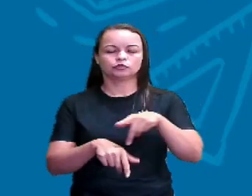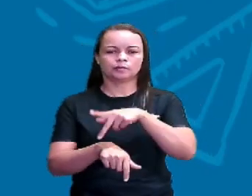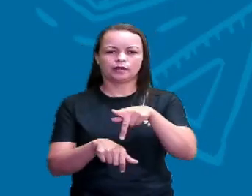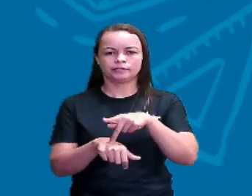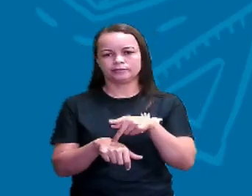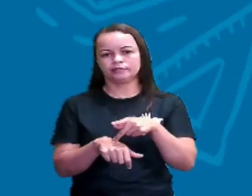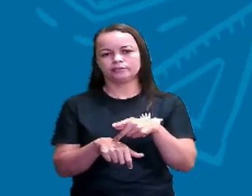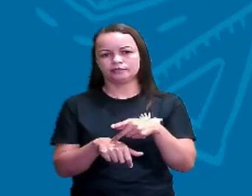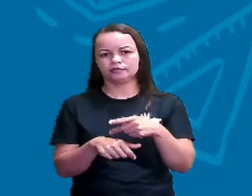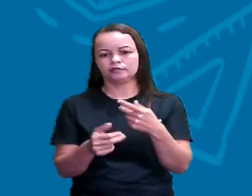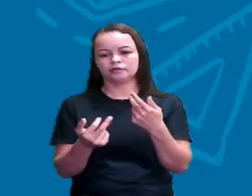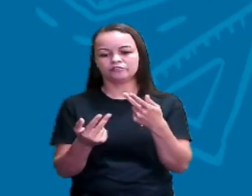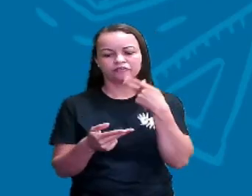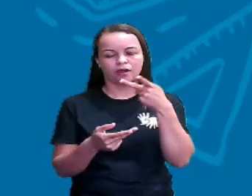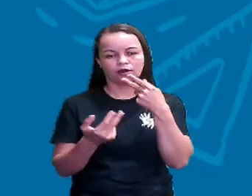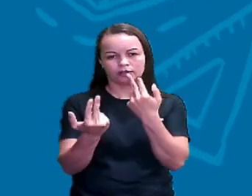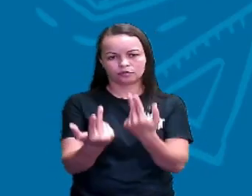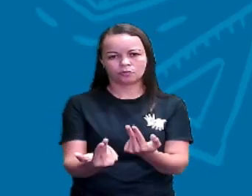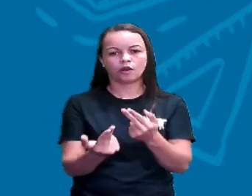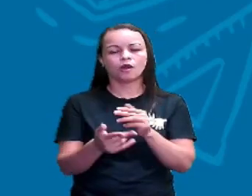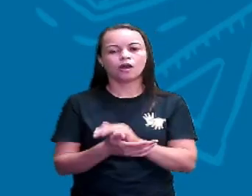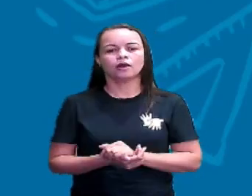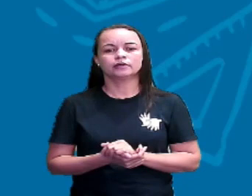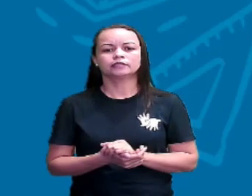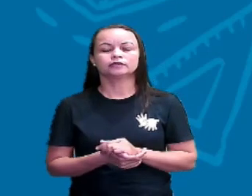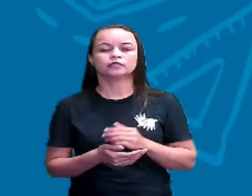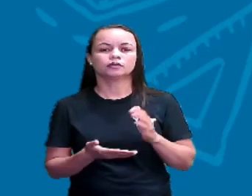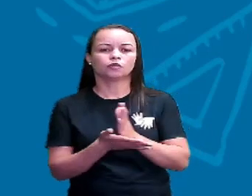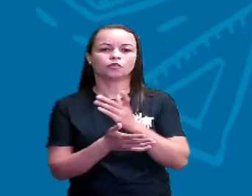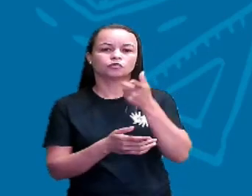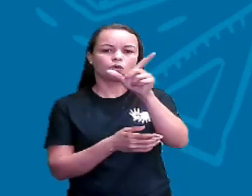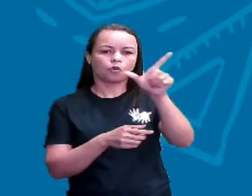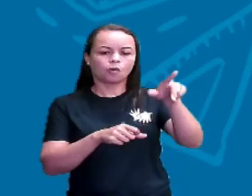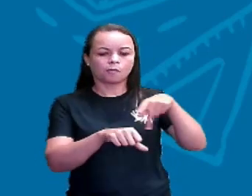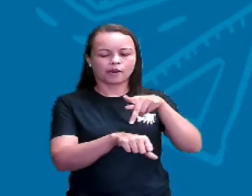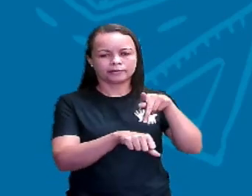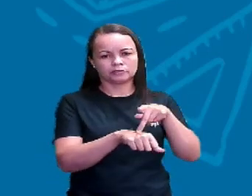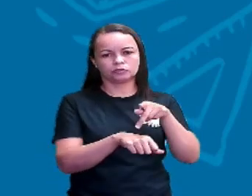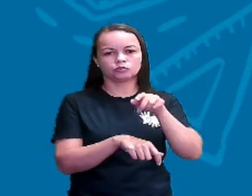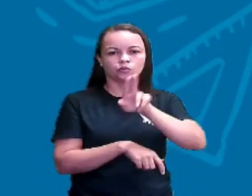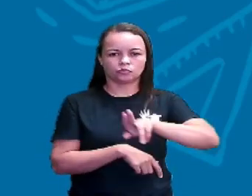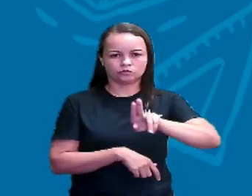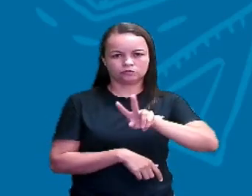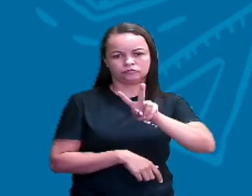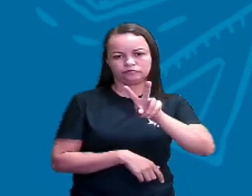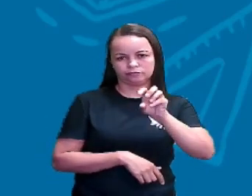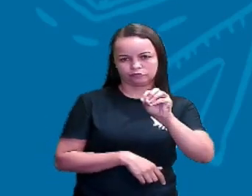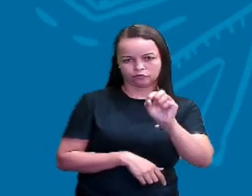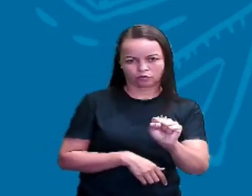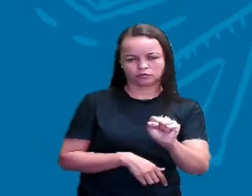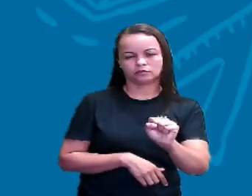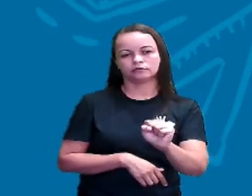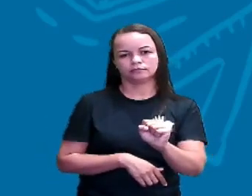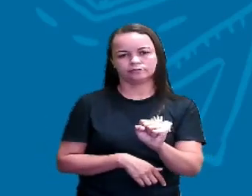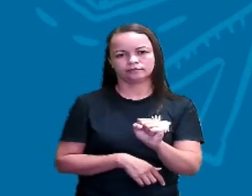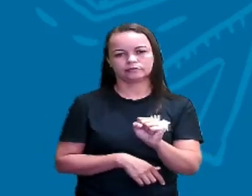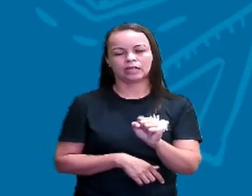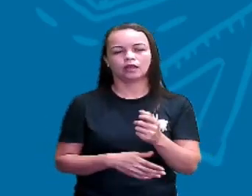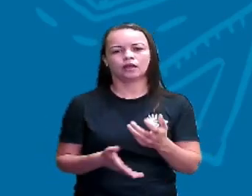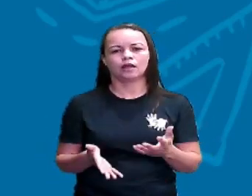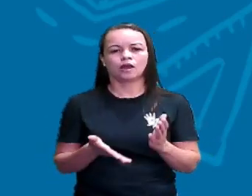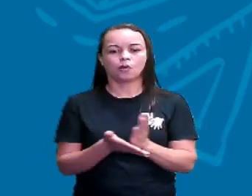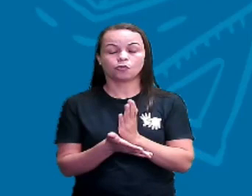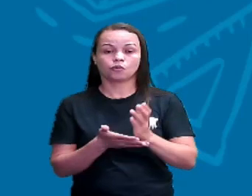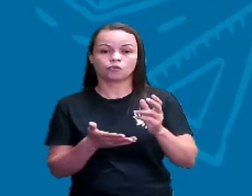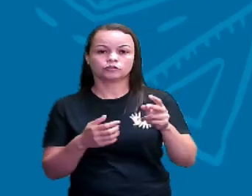forma. E em alguns outros, ao invés do tu, se usa o vós. E aí, quando a gente usa o vós,